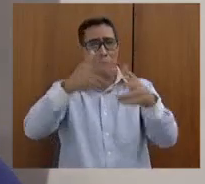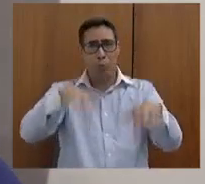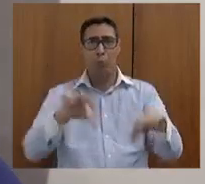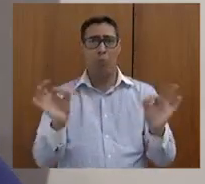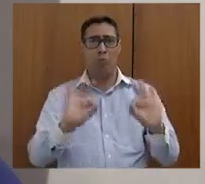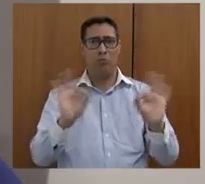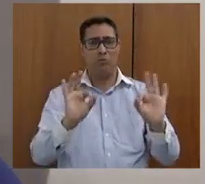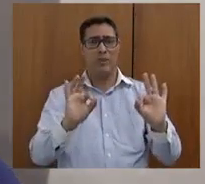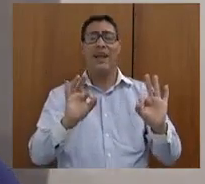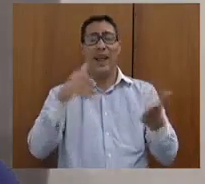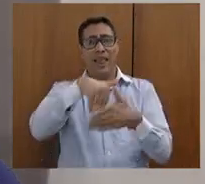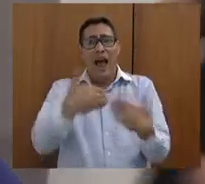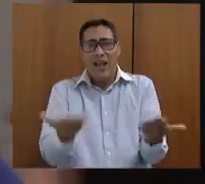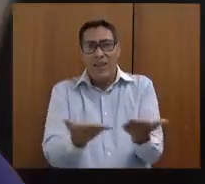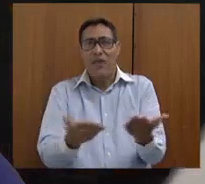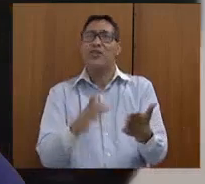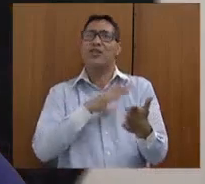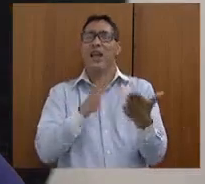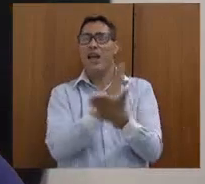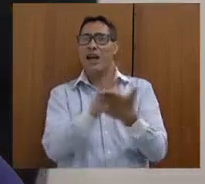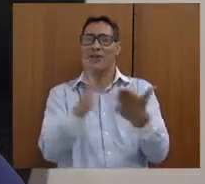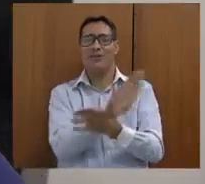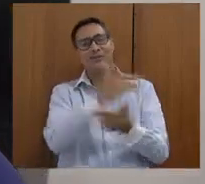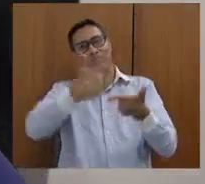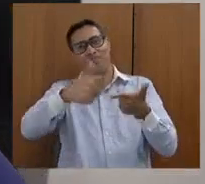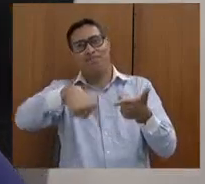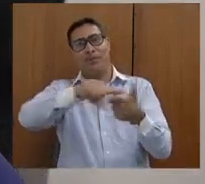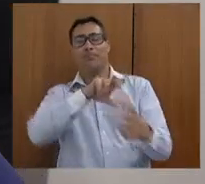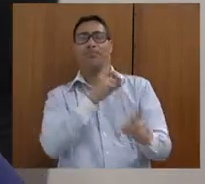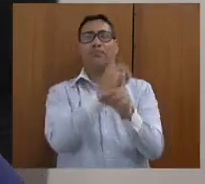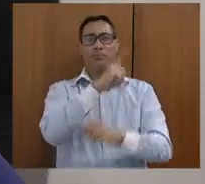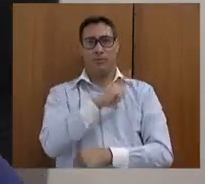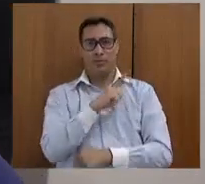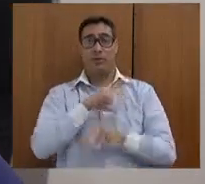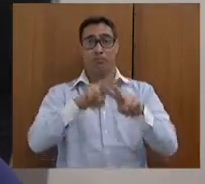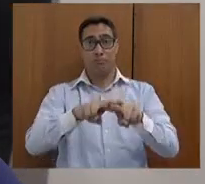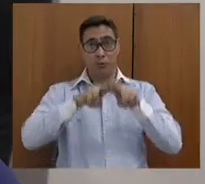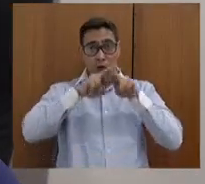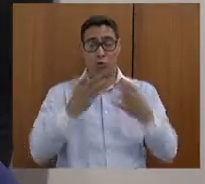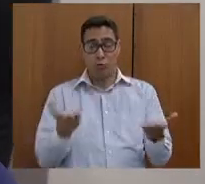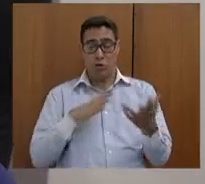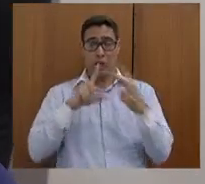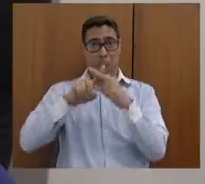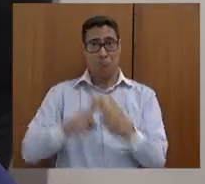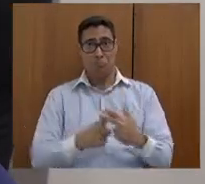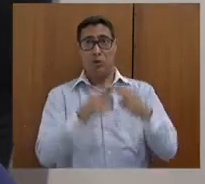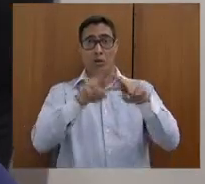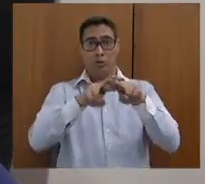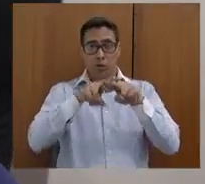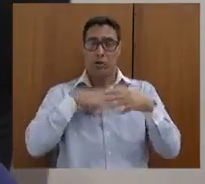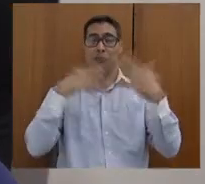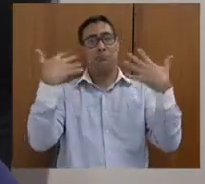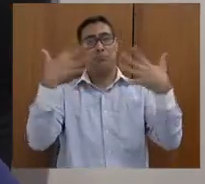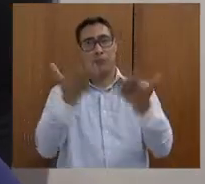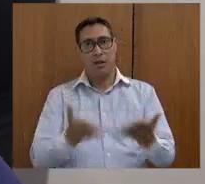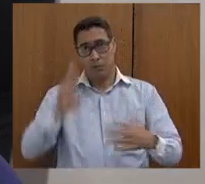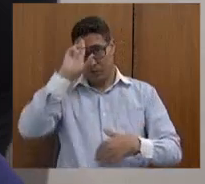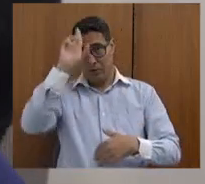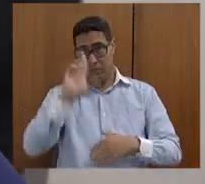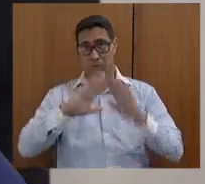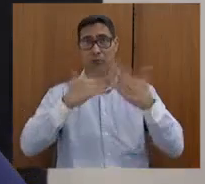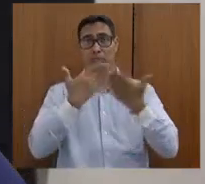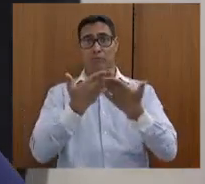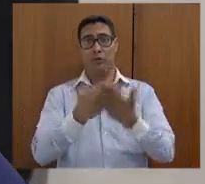marcas que até hoje nós temos que fazer essa correção então eu quero deixar esses parabéns esses gestores porque